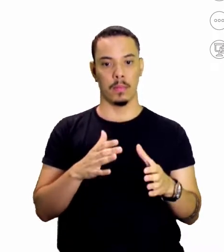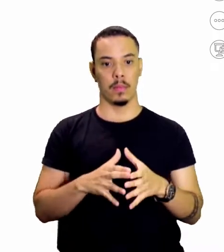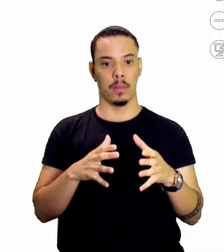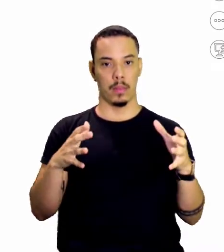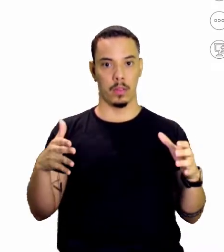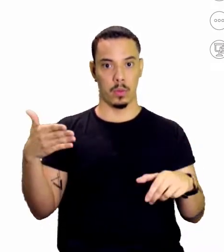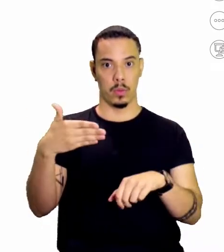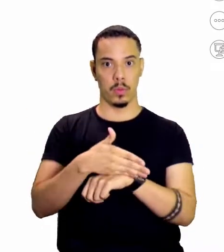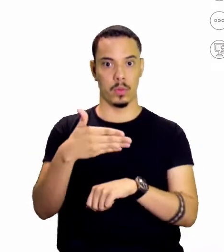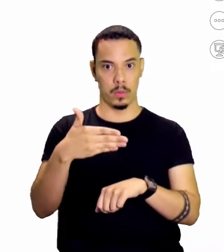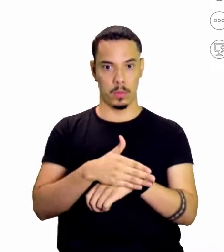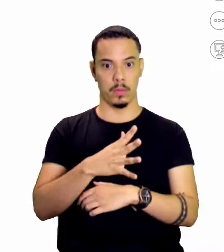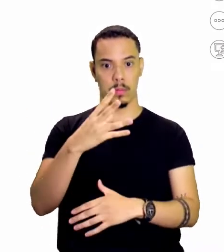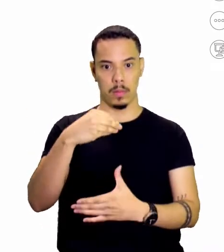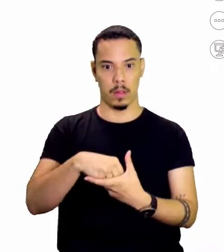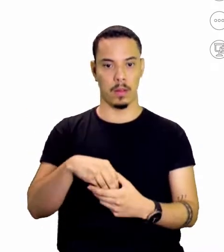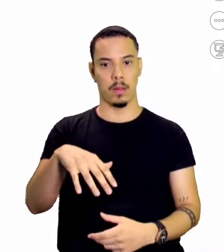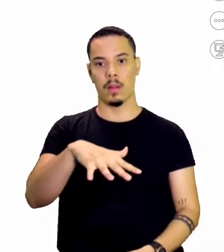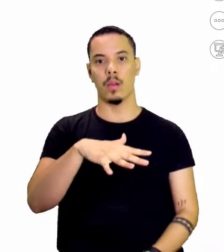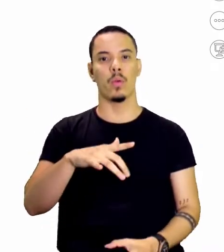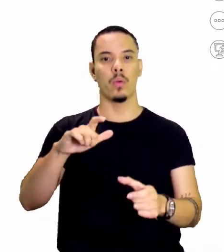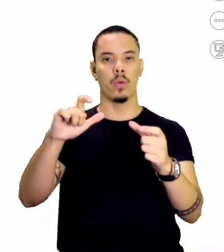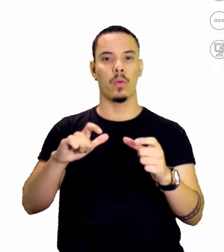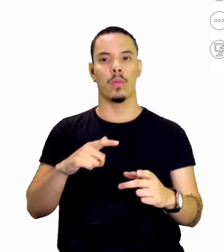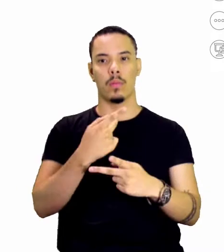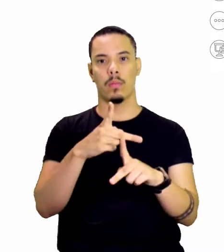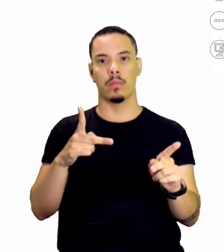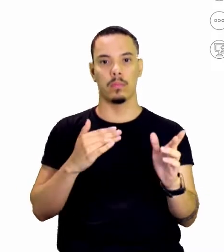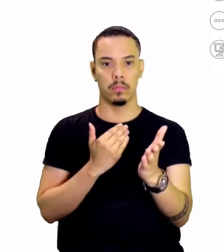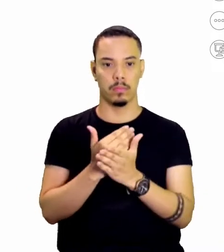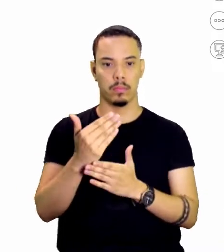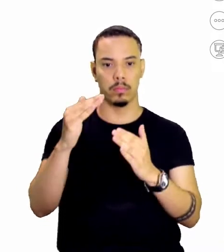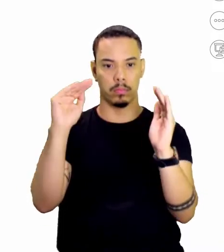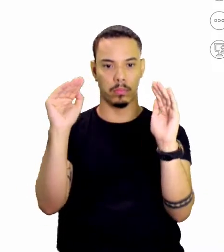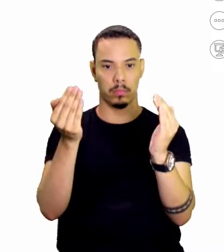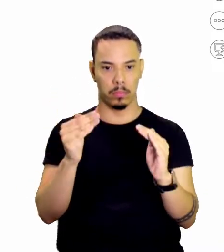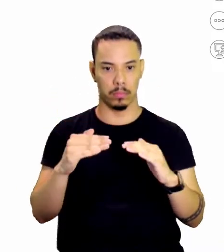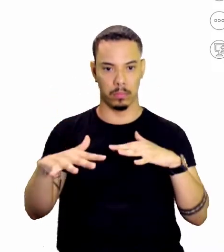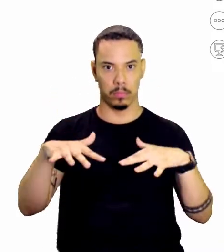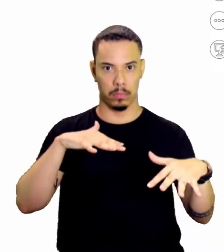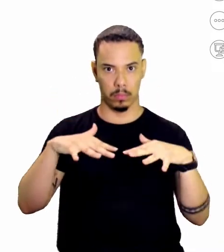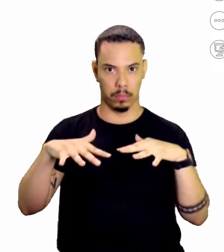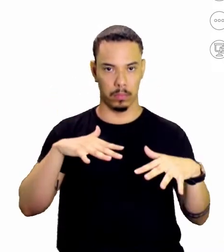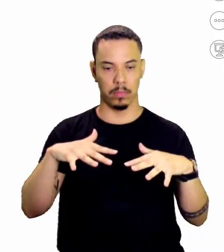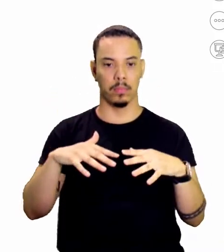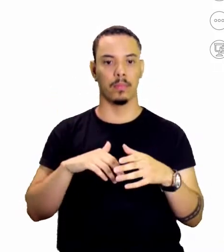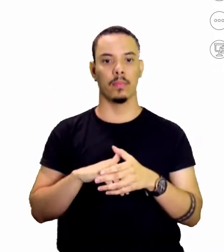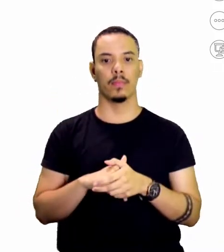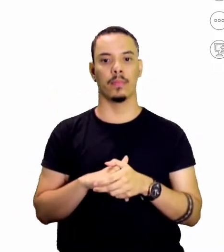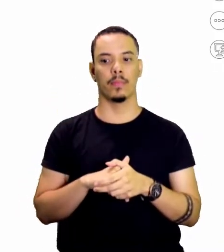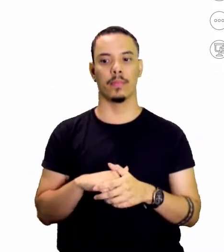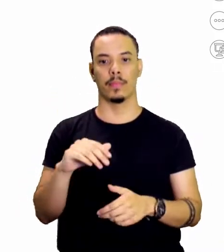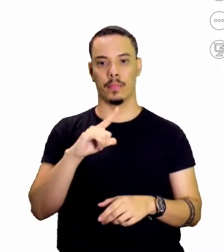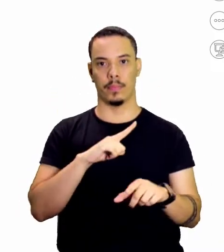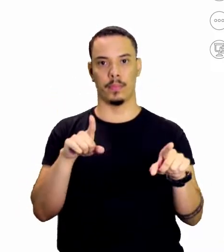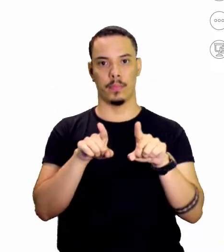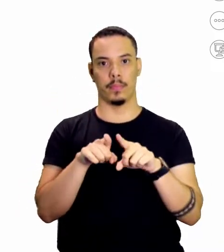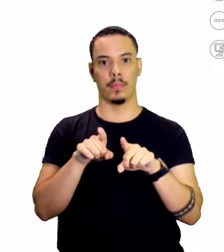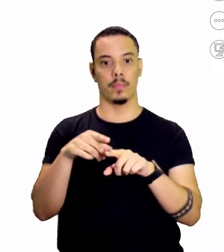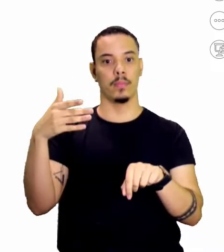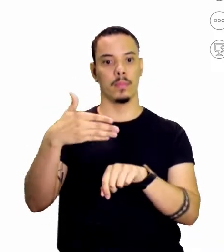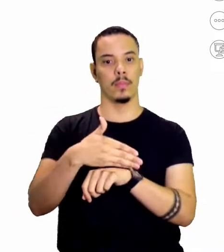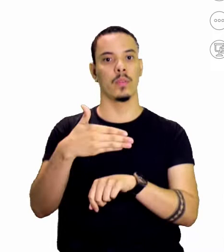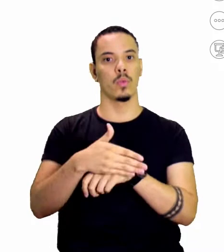a constante que a parte de onde você começou analisar o movimento que a distância Inicial Nós também temos